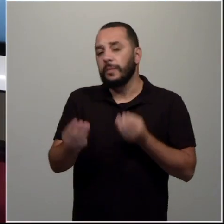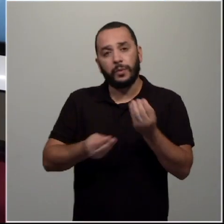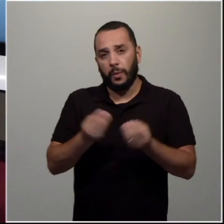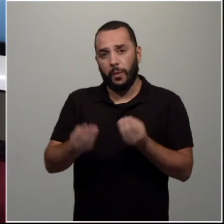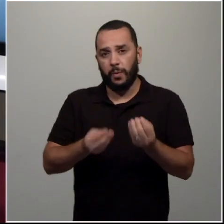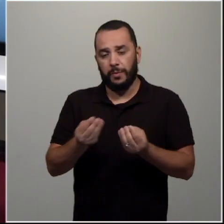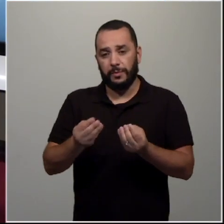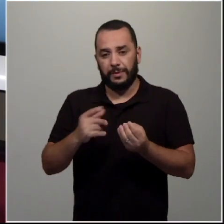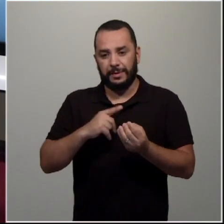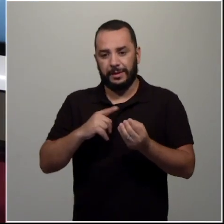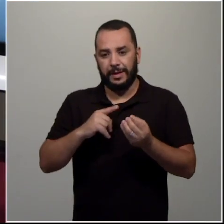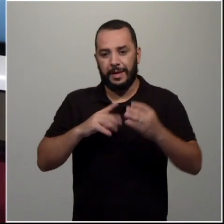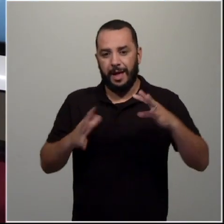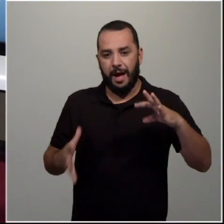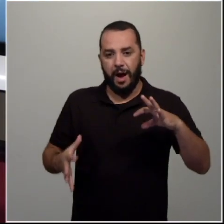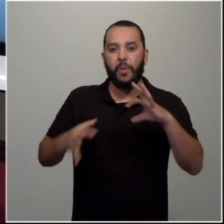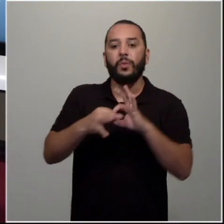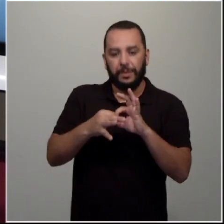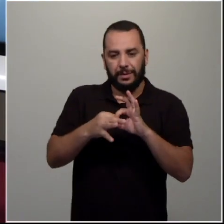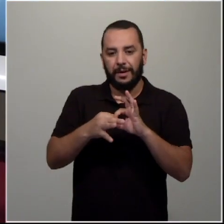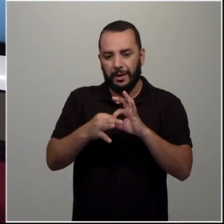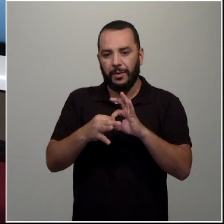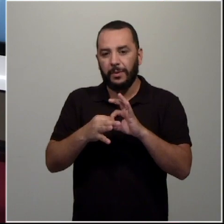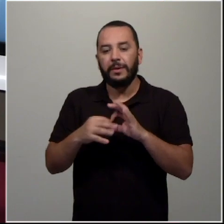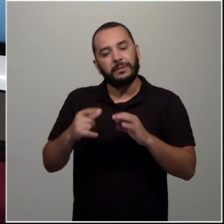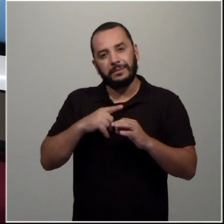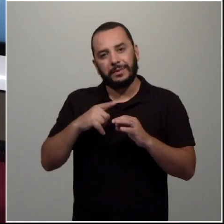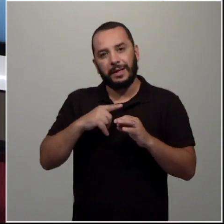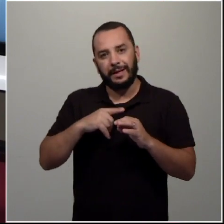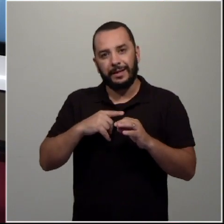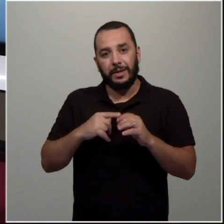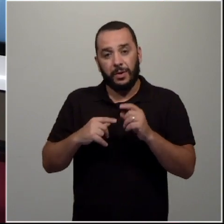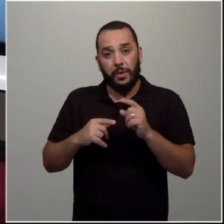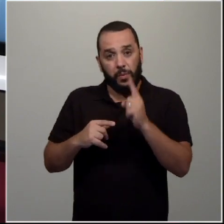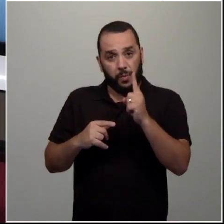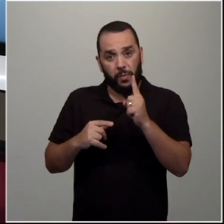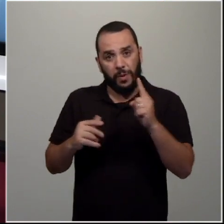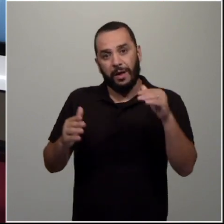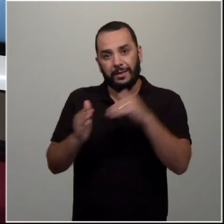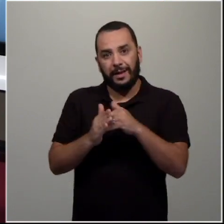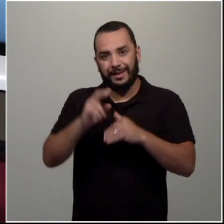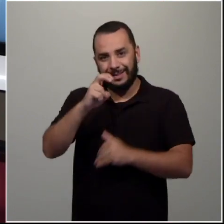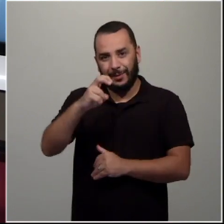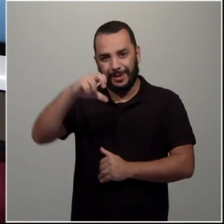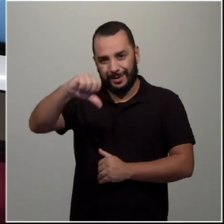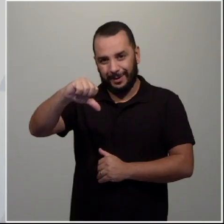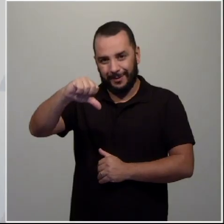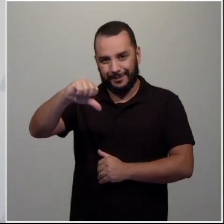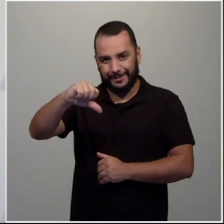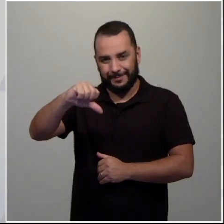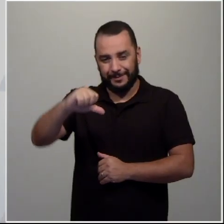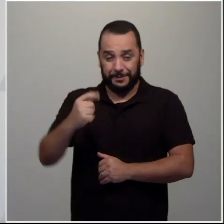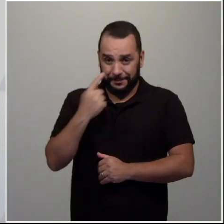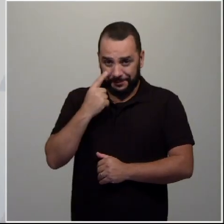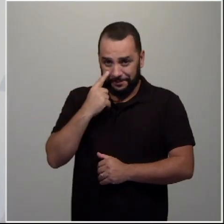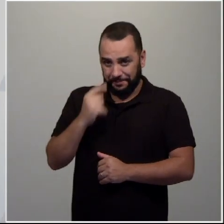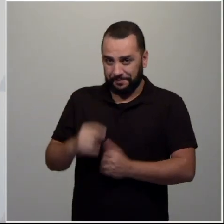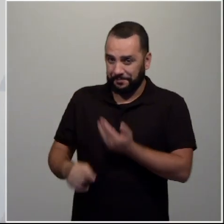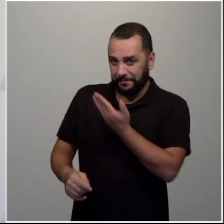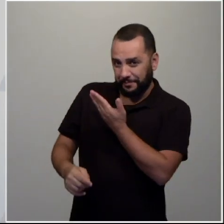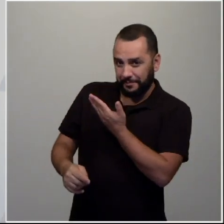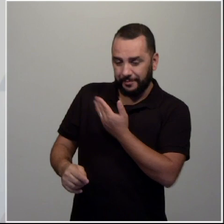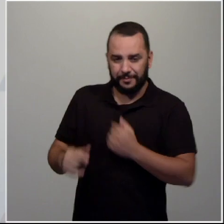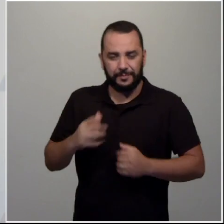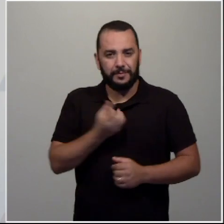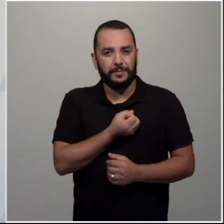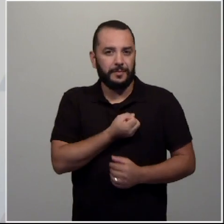união desses símbolos se formam todos os números de 1 a 59 então se a gente olhar é para o